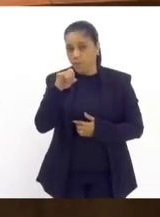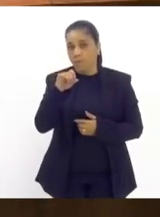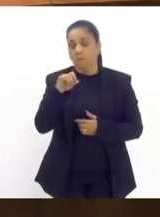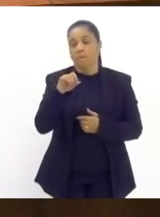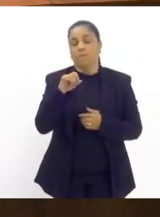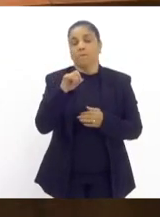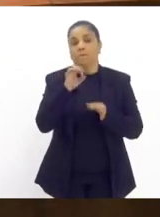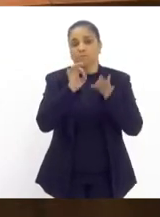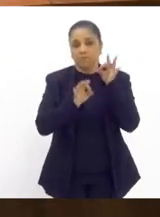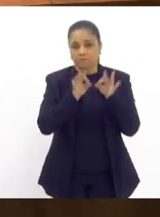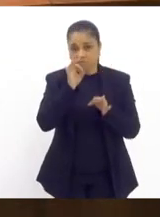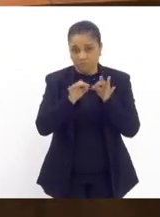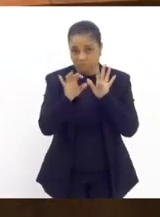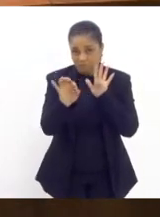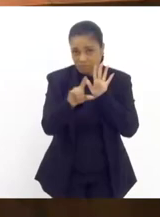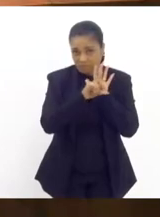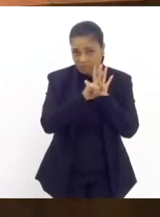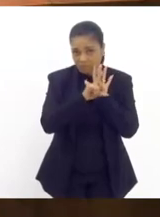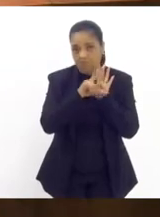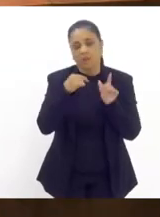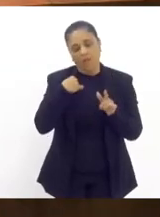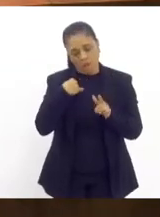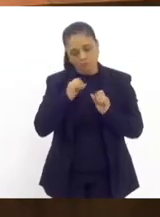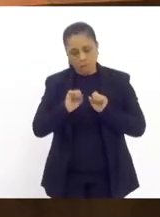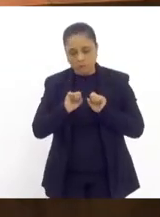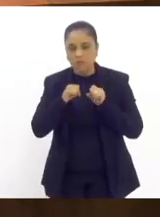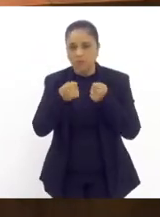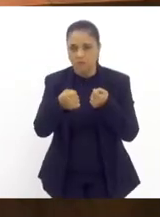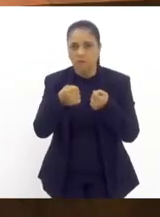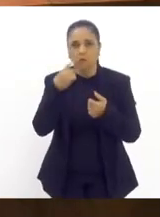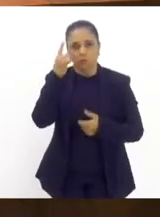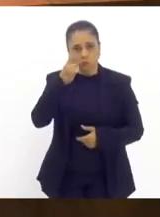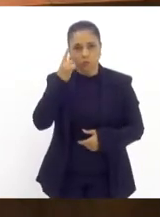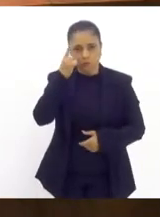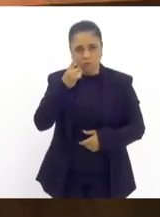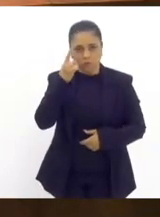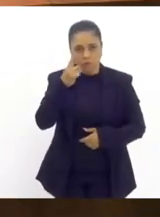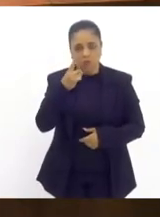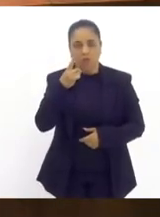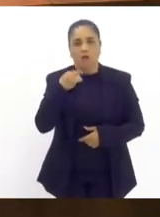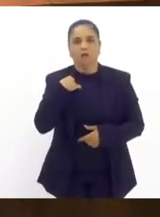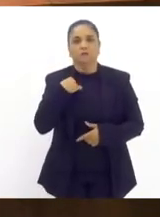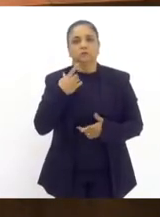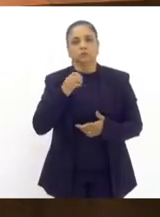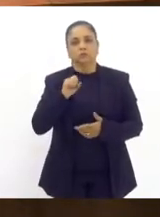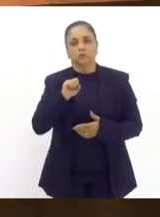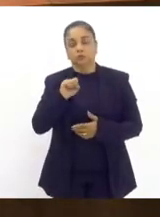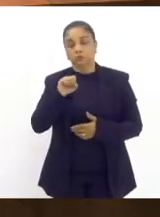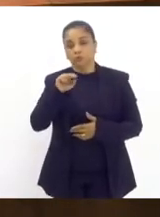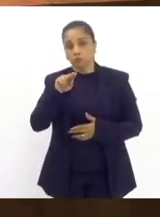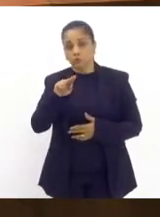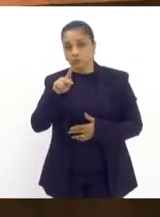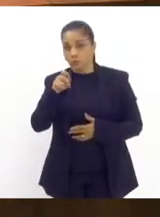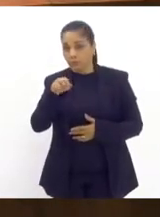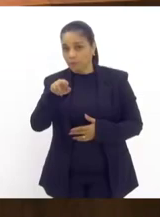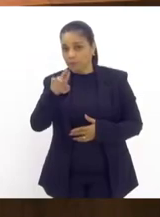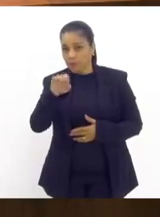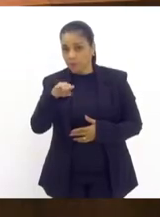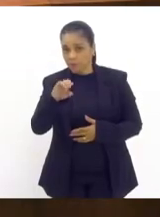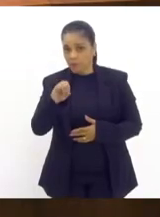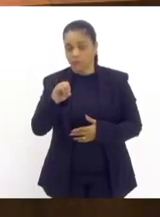defensor da prerrogativa de todo Deputado já consagrada pelo Supremo Tribunal Federal de poder